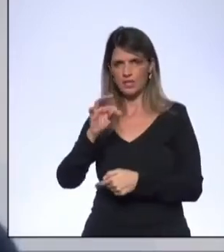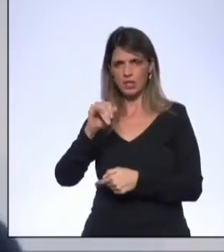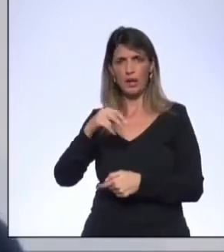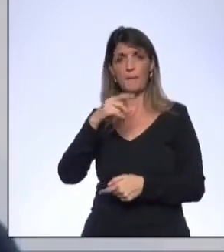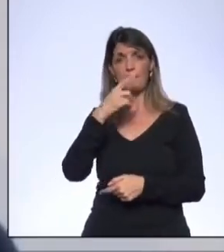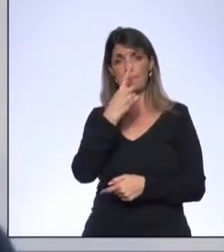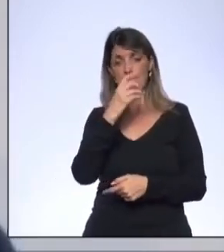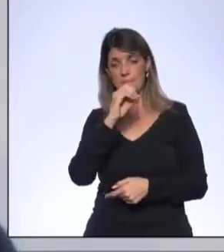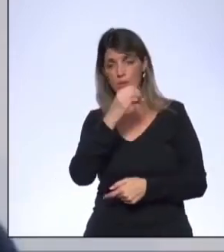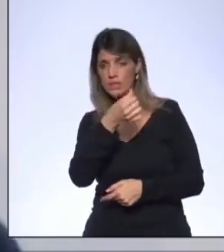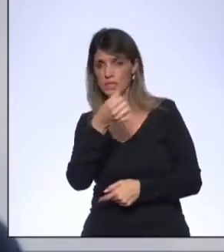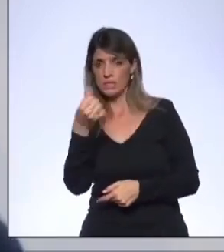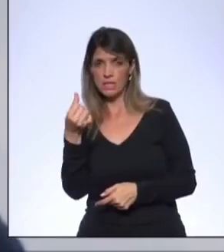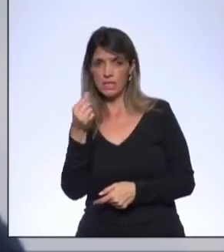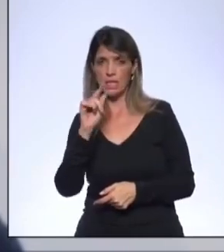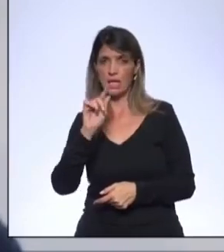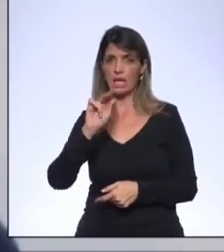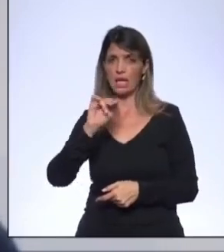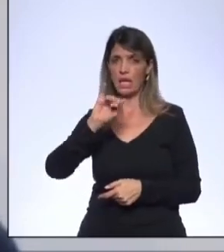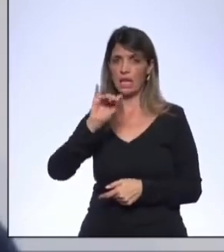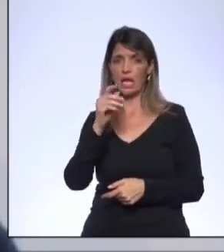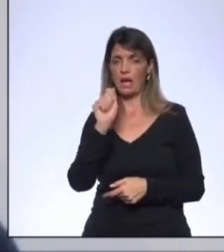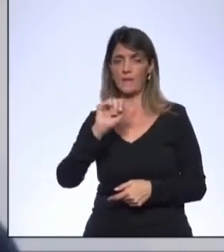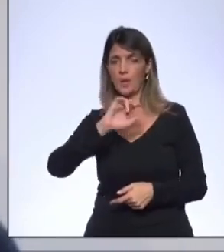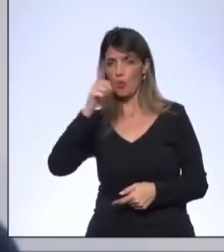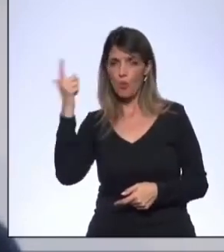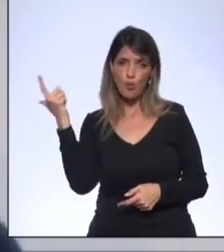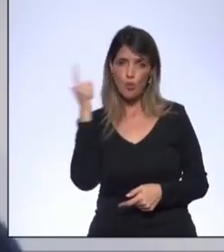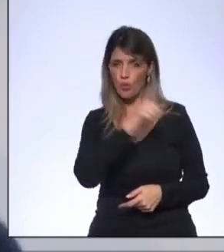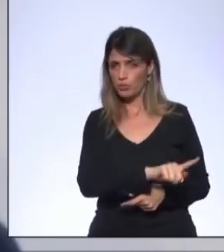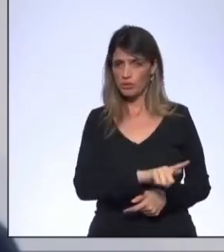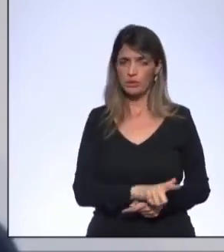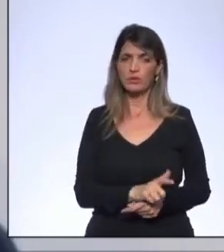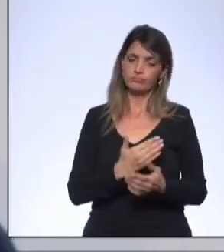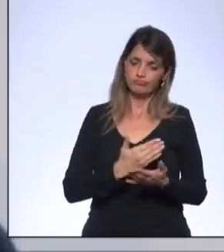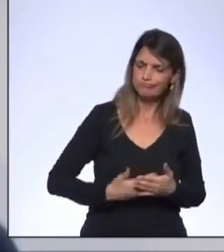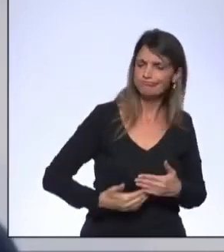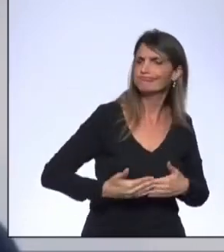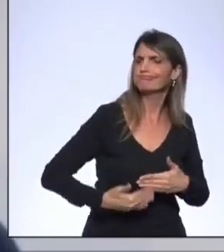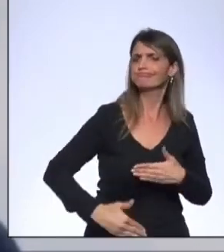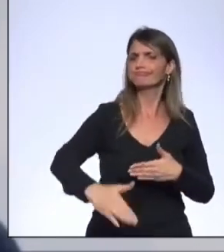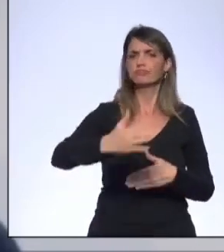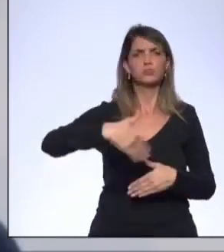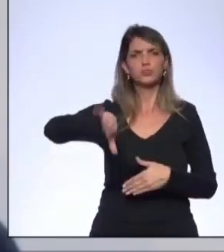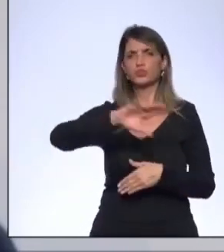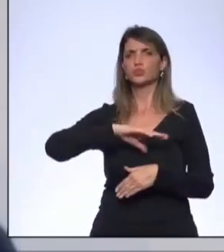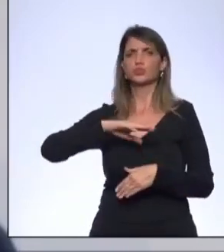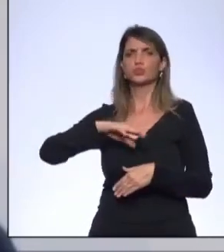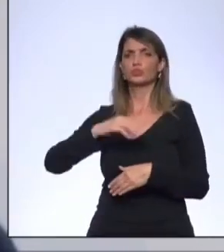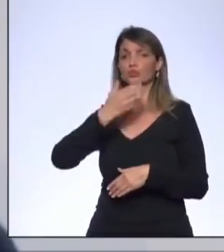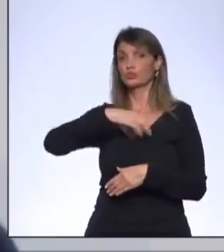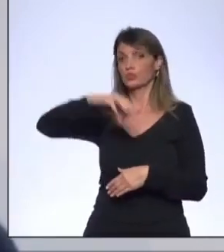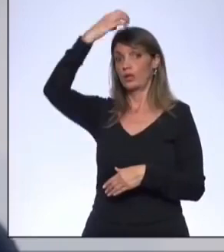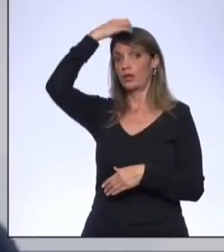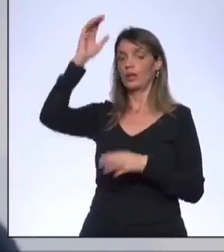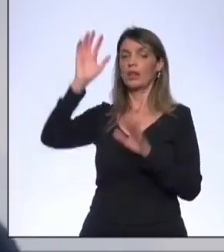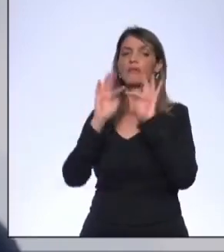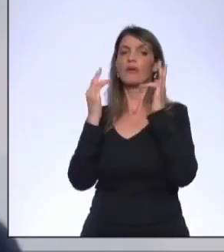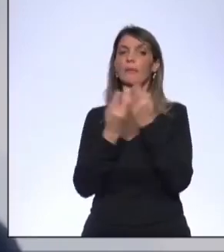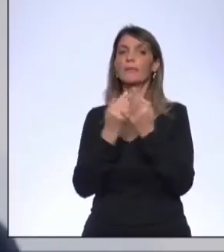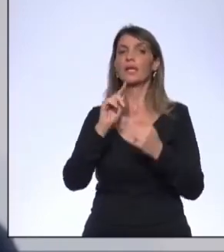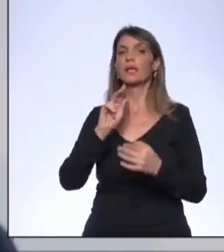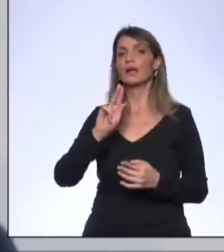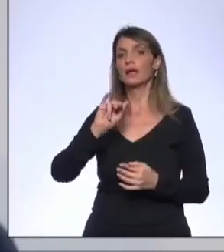1066, lá com Guilherme o Conquistador. A partir daí, todos os reis que se sucederam eram da família do